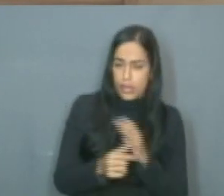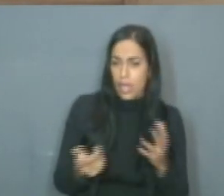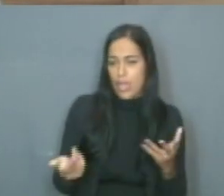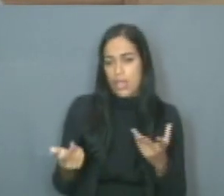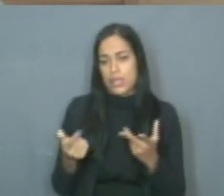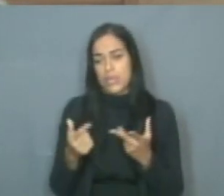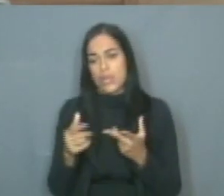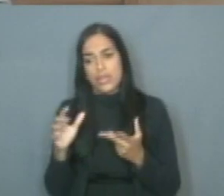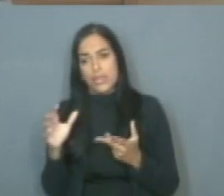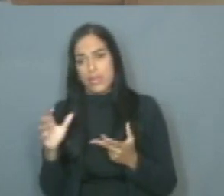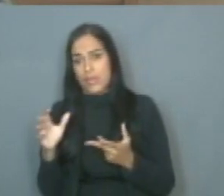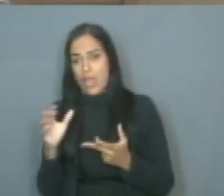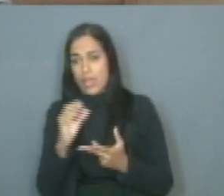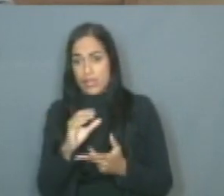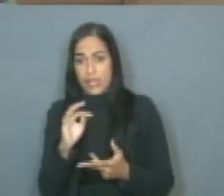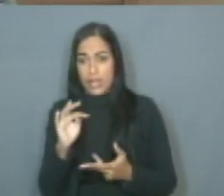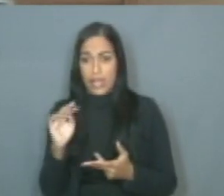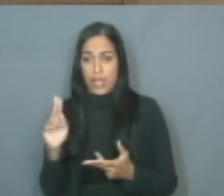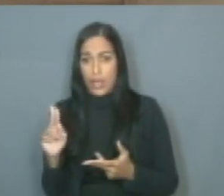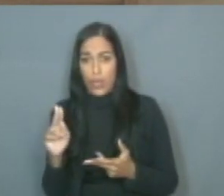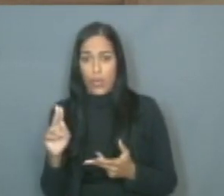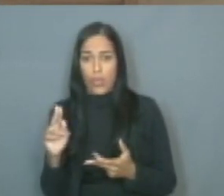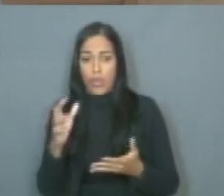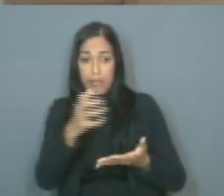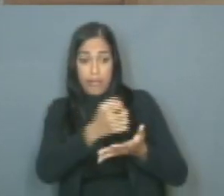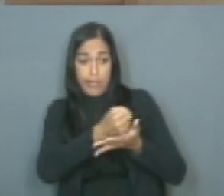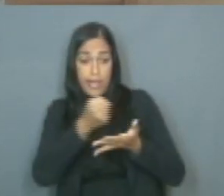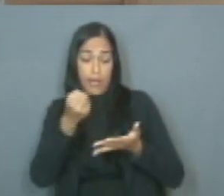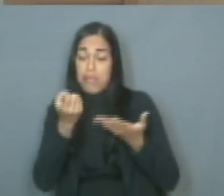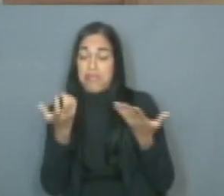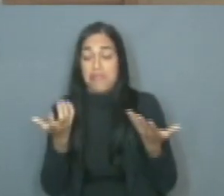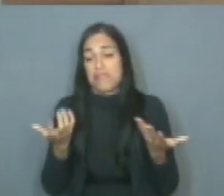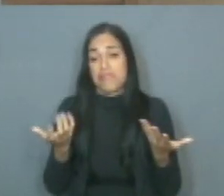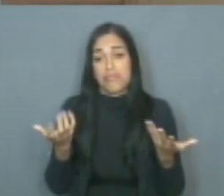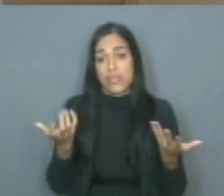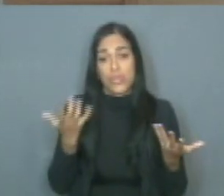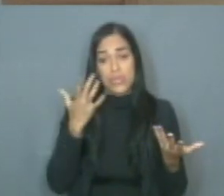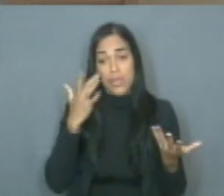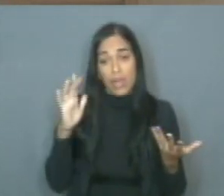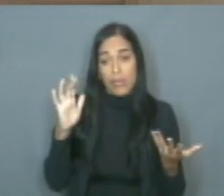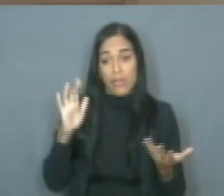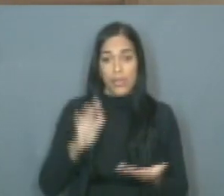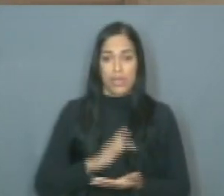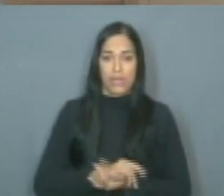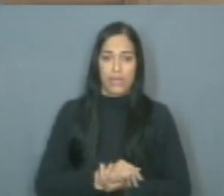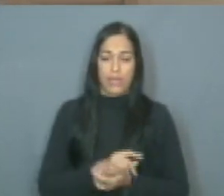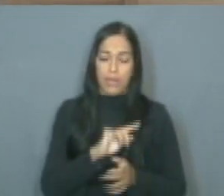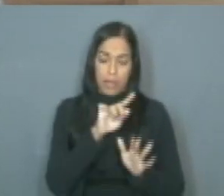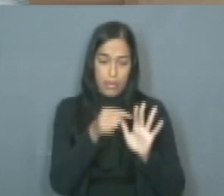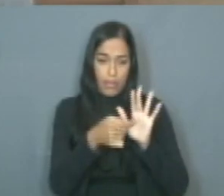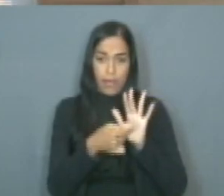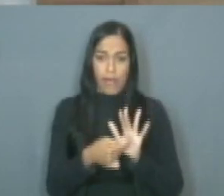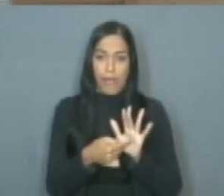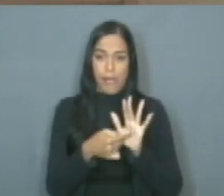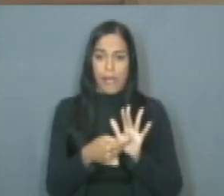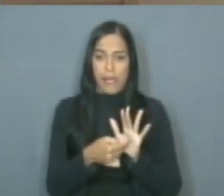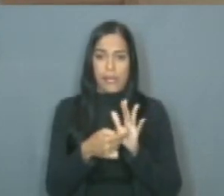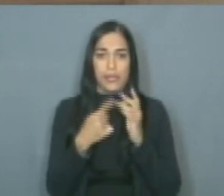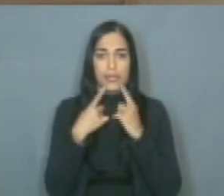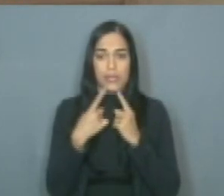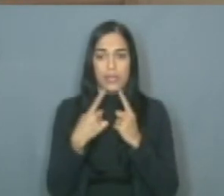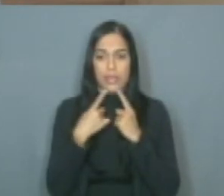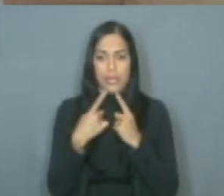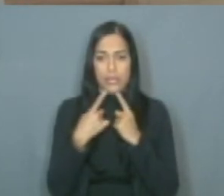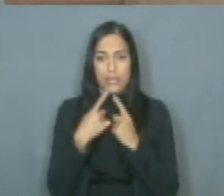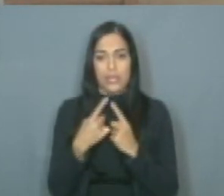levado, ou se a CTTU guinchou aquele determinado veículo. E aí uma das denúncias e das reclamações